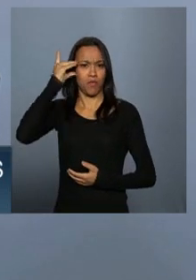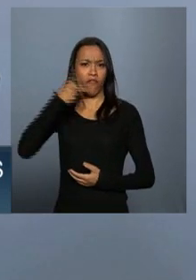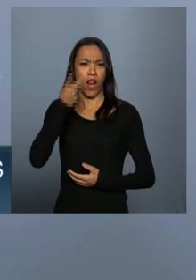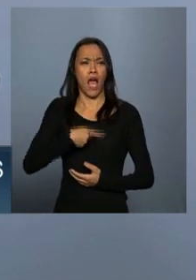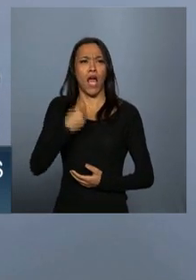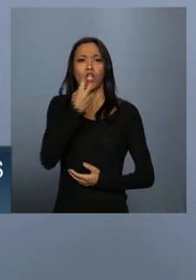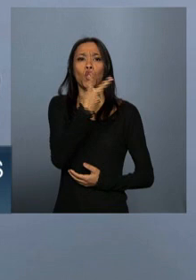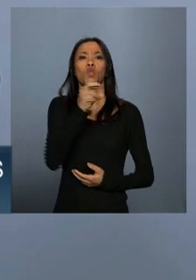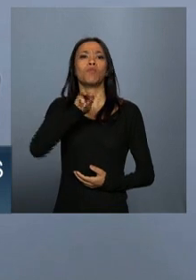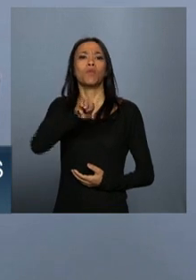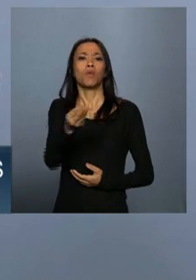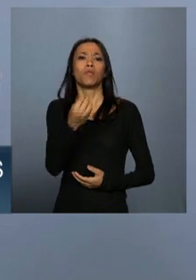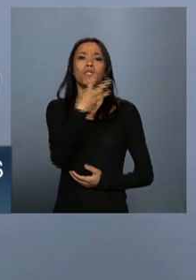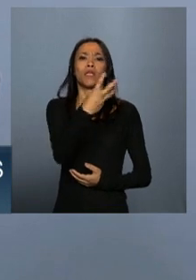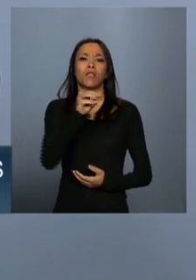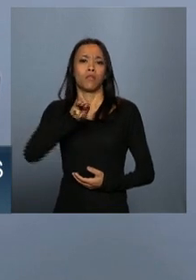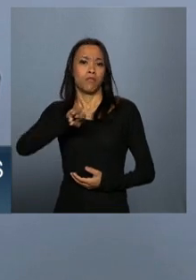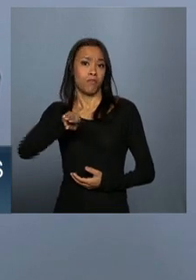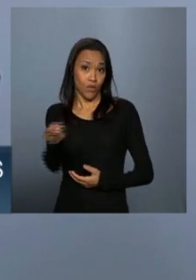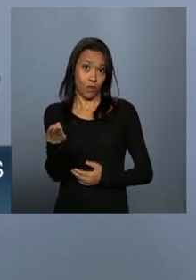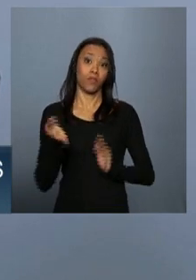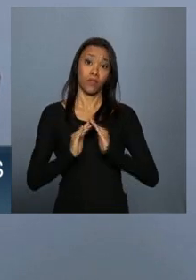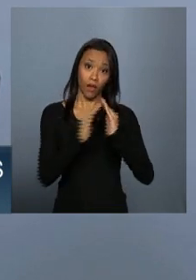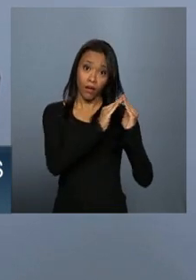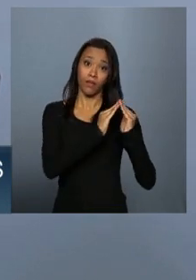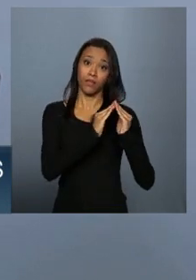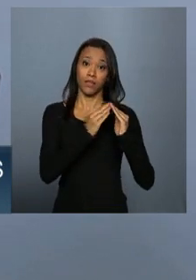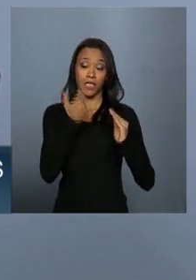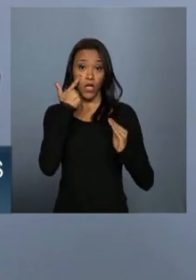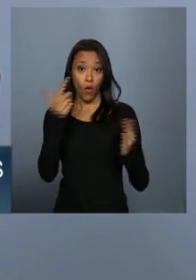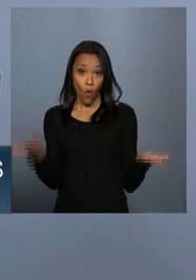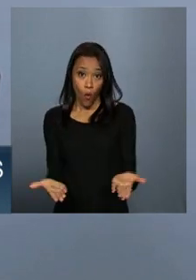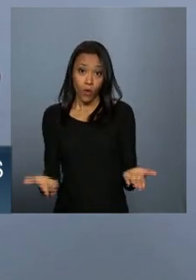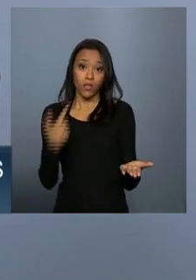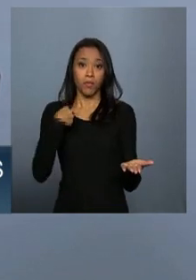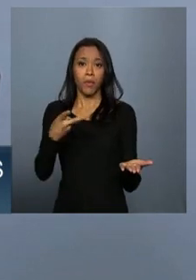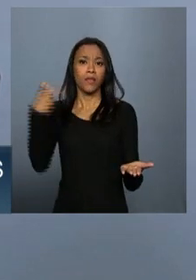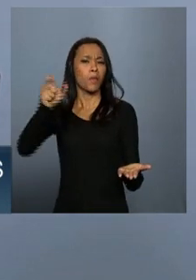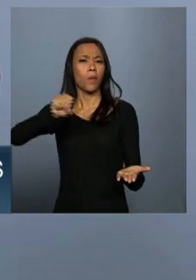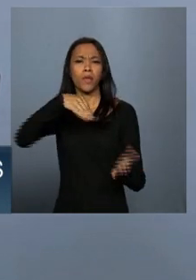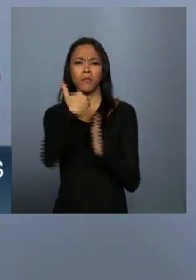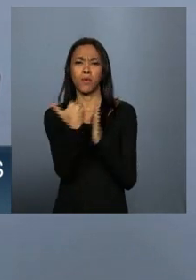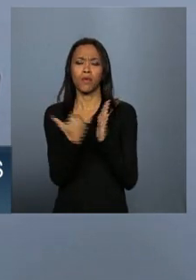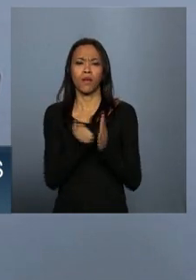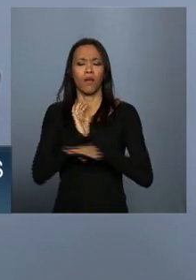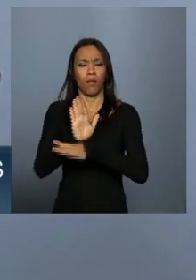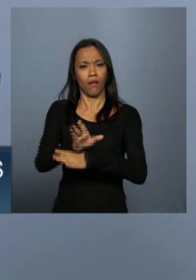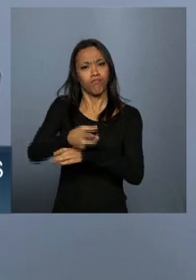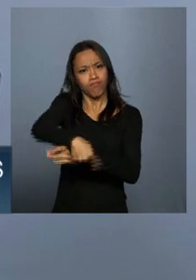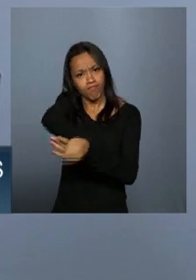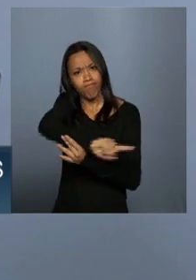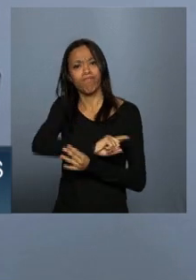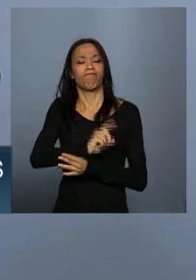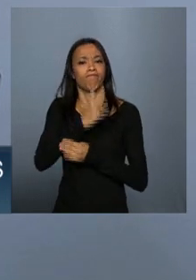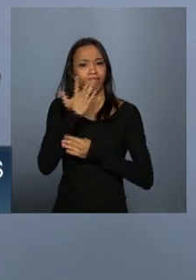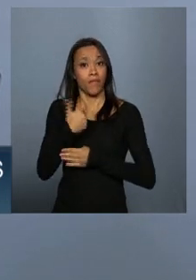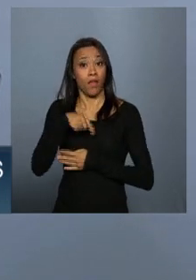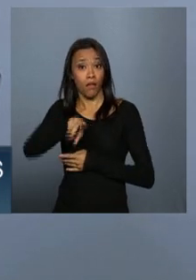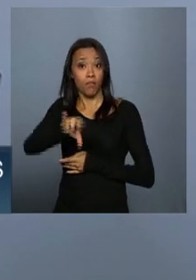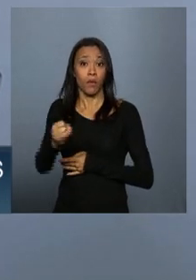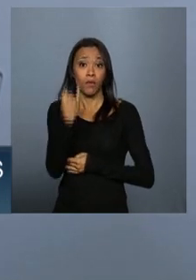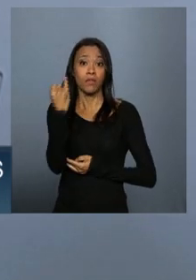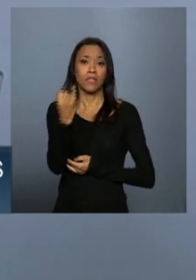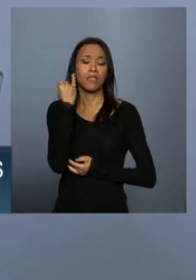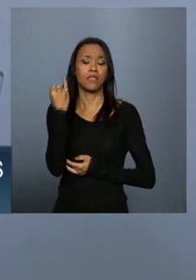milhões, 3 milhões de moradias. E a gente vê o que, que esse programa proporcionou. É importante,